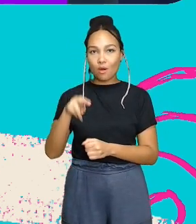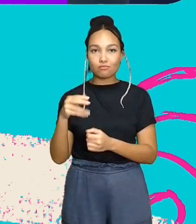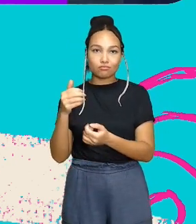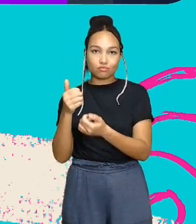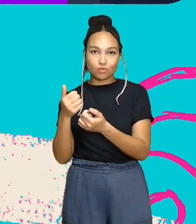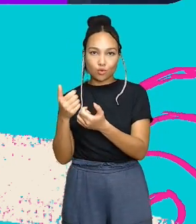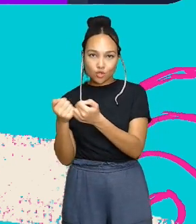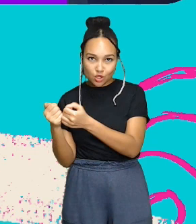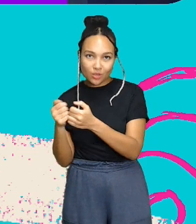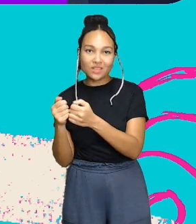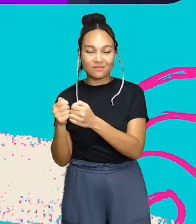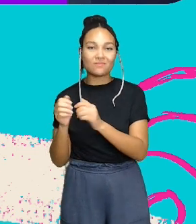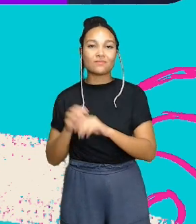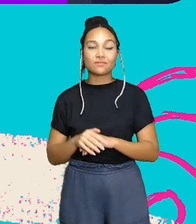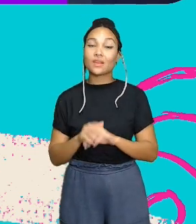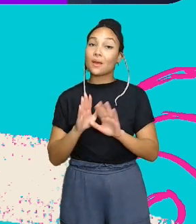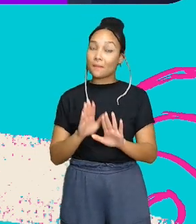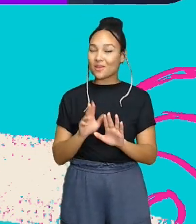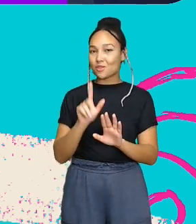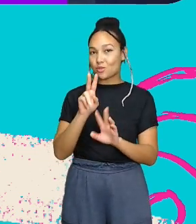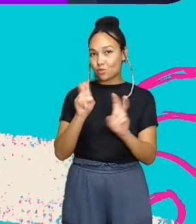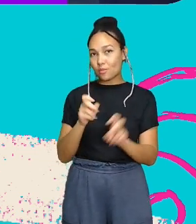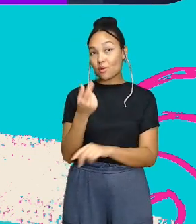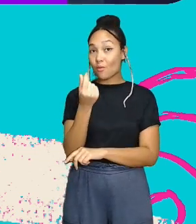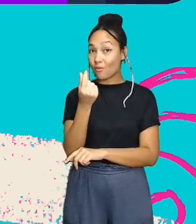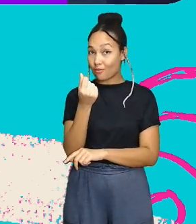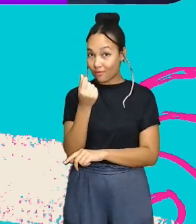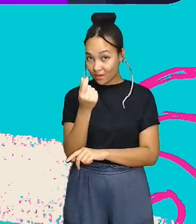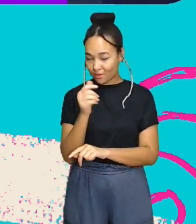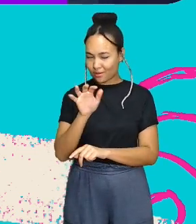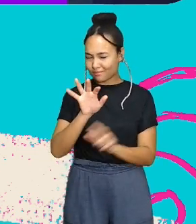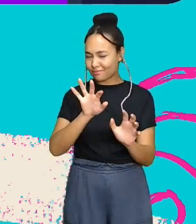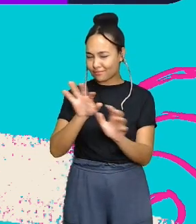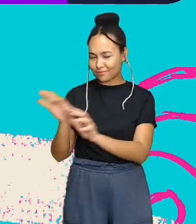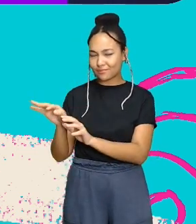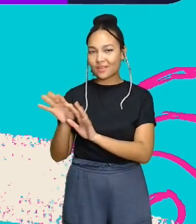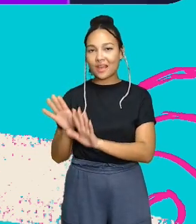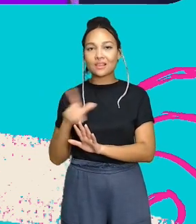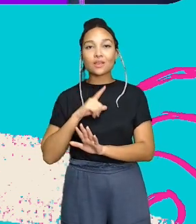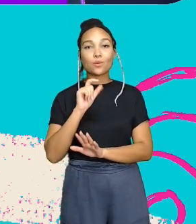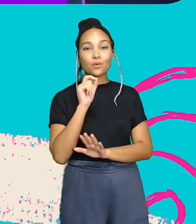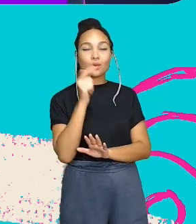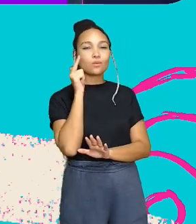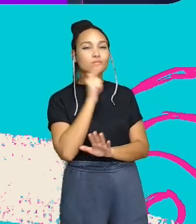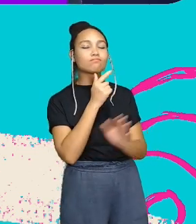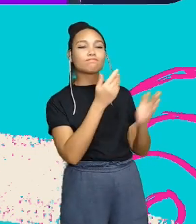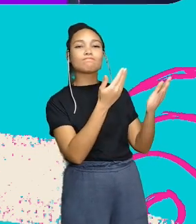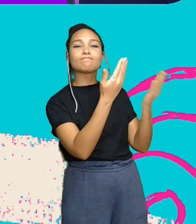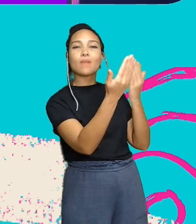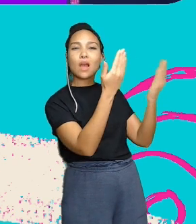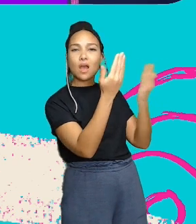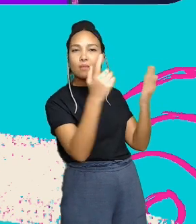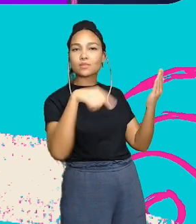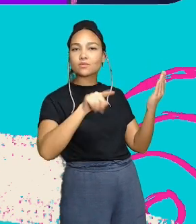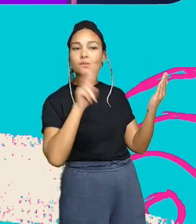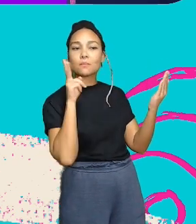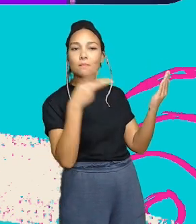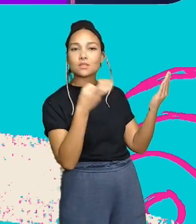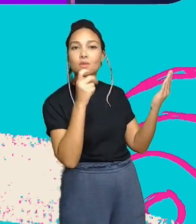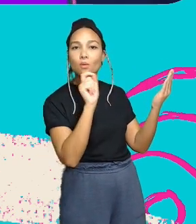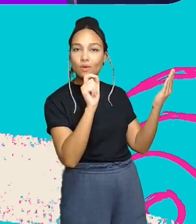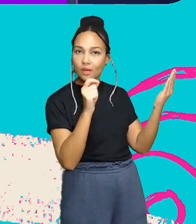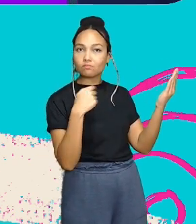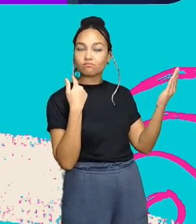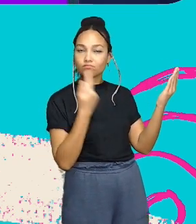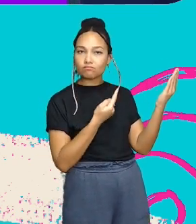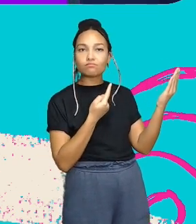essa questão do custo, né, colocando isso à parte, eu trouxe esse comparativo para vocês, para que a gente comece a se colocar